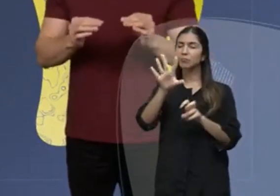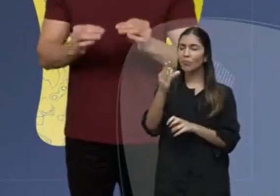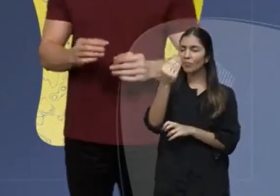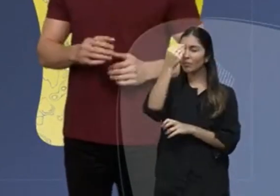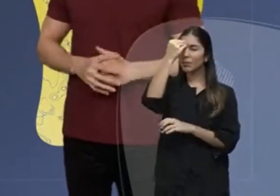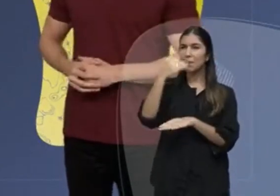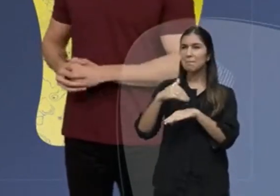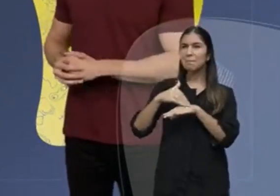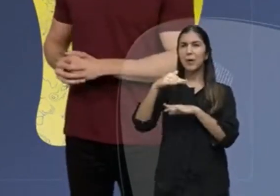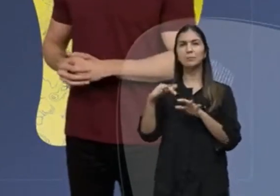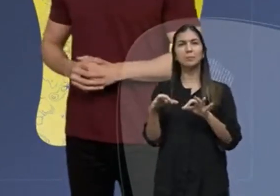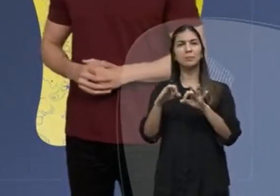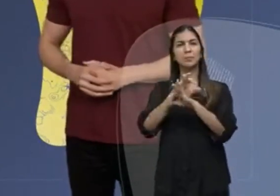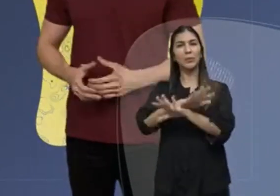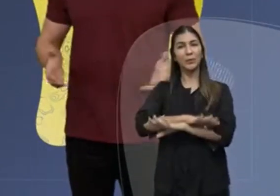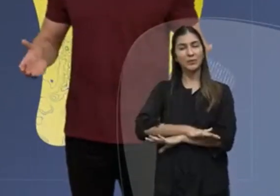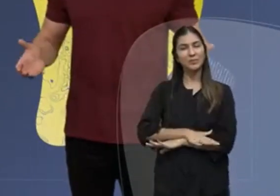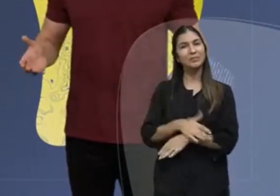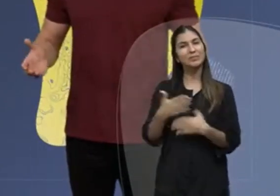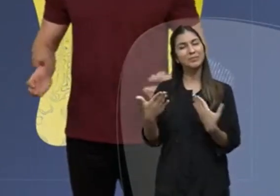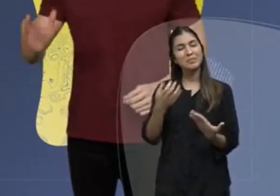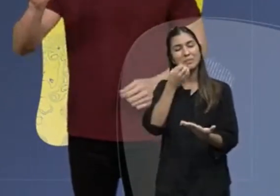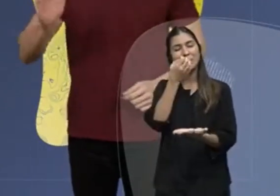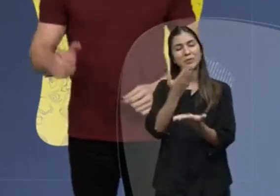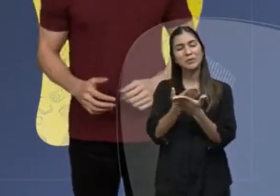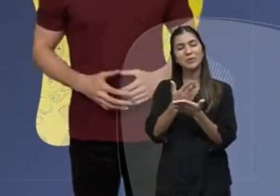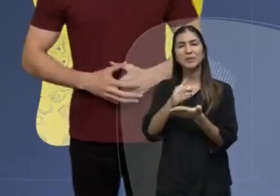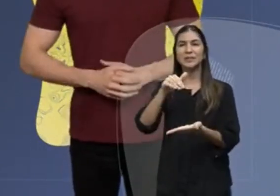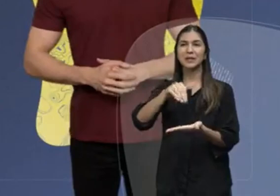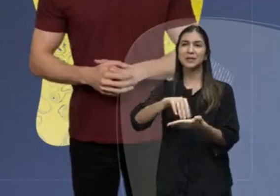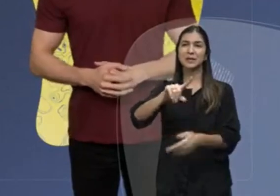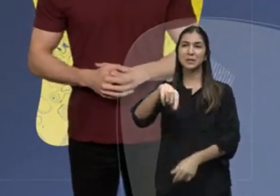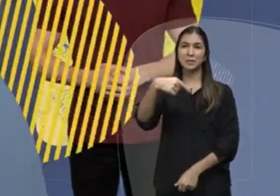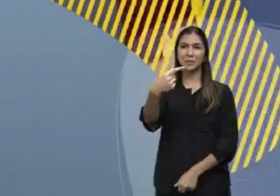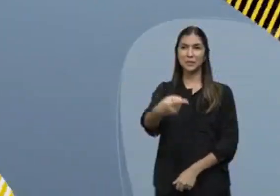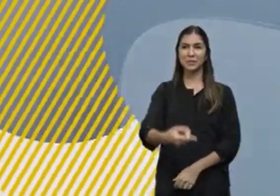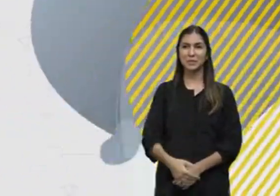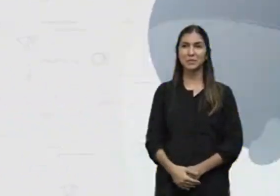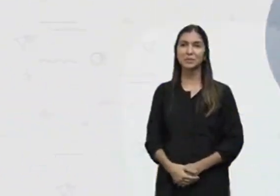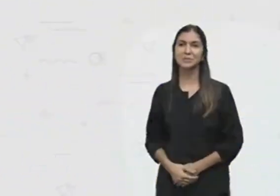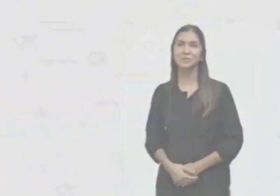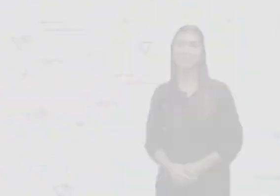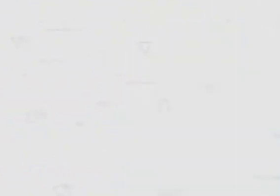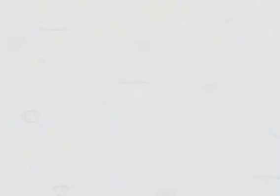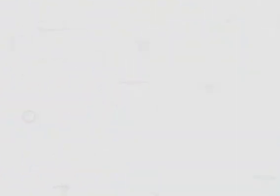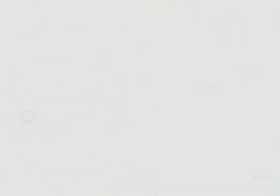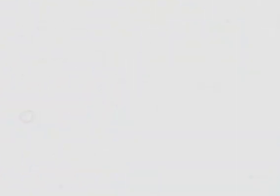cada vez mais preparado. Então, bons estudos e até a próxima!